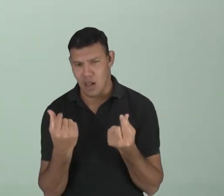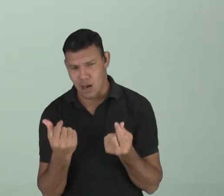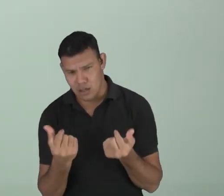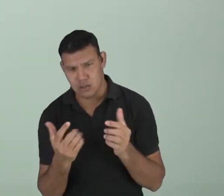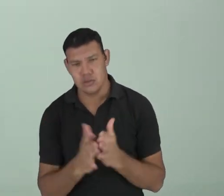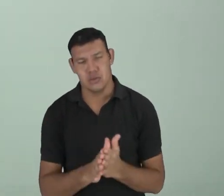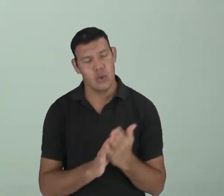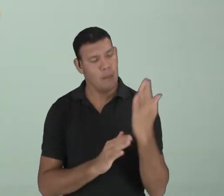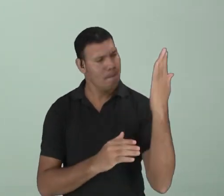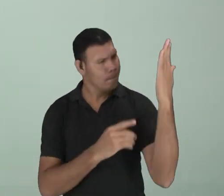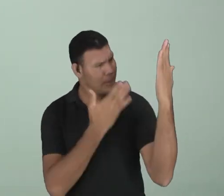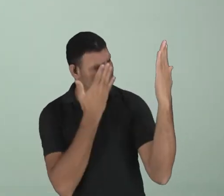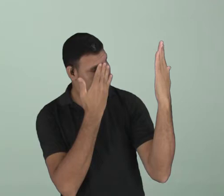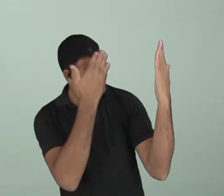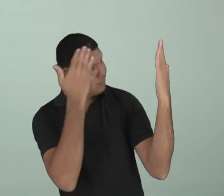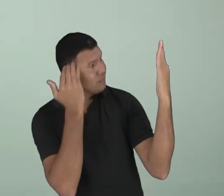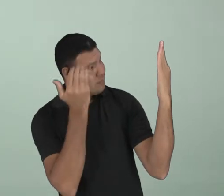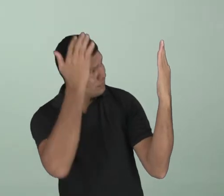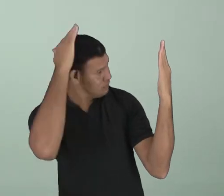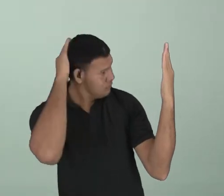próprio espelho, certo?